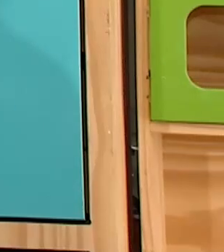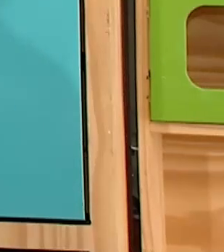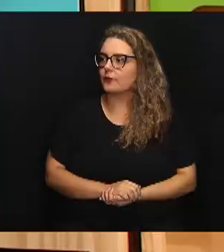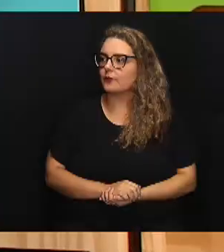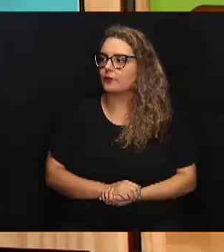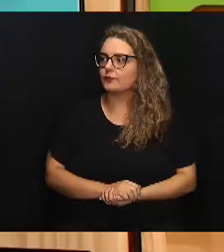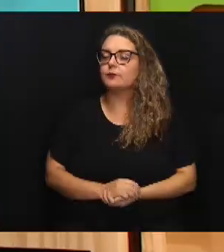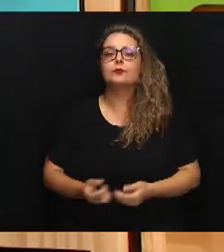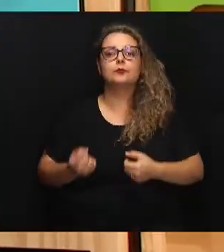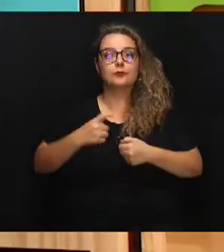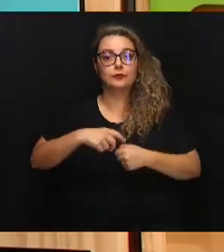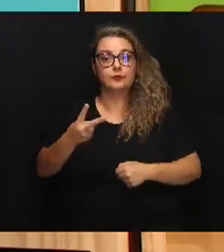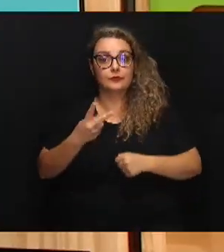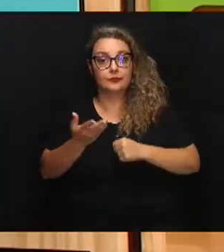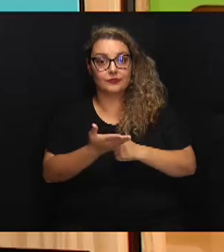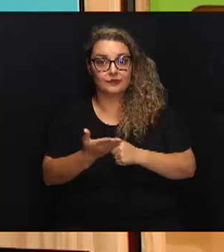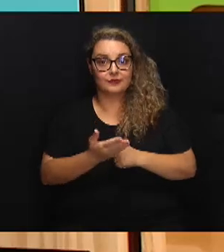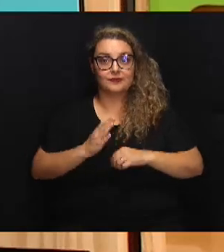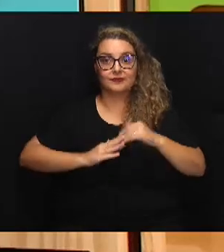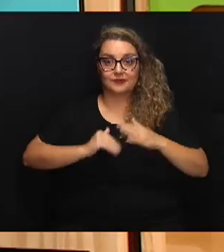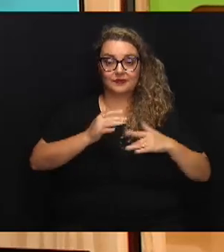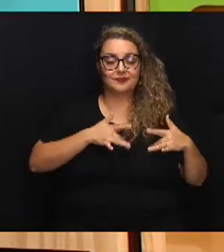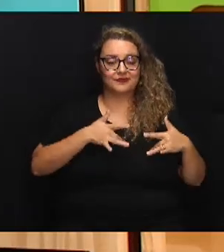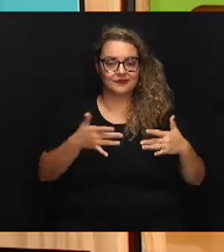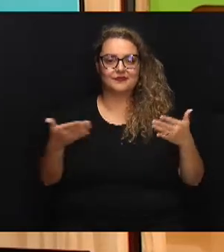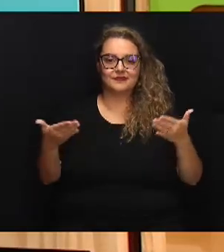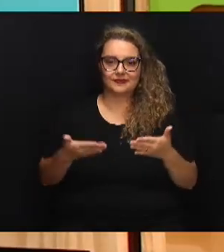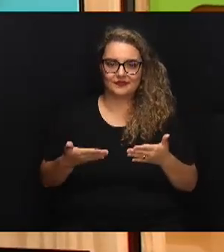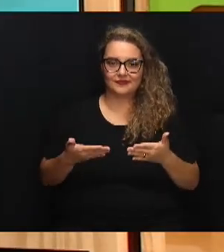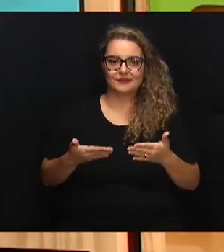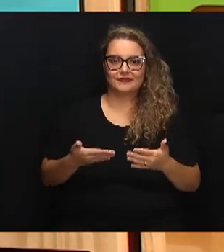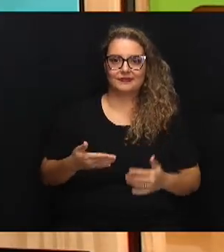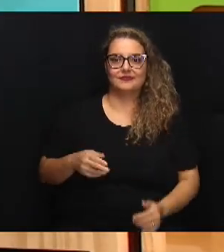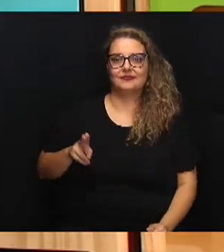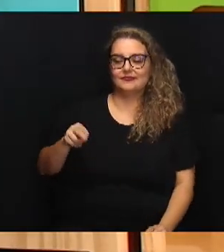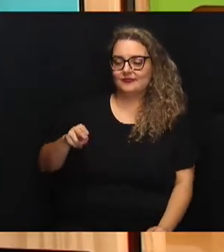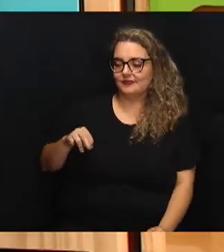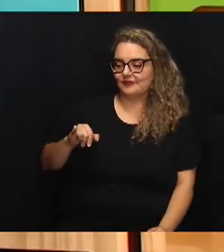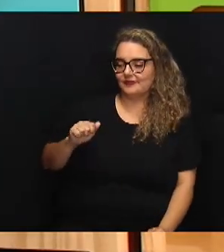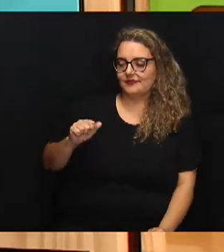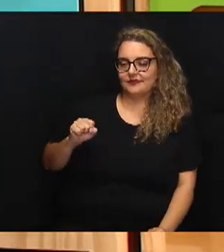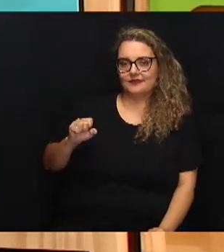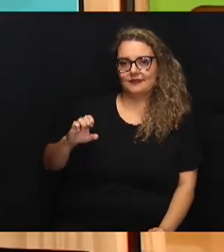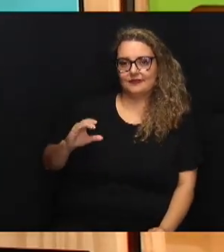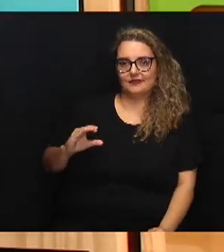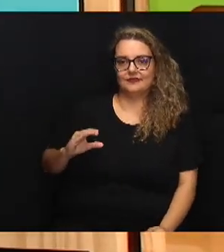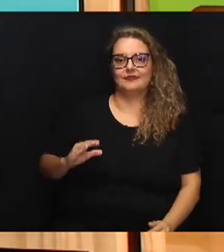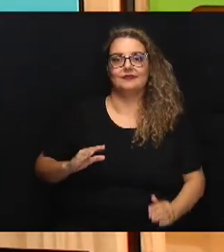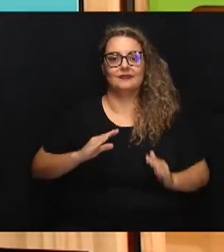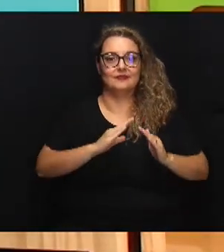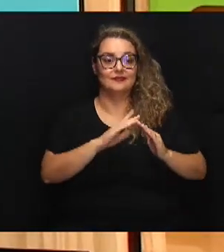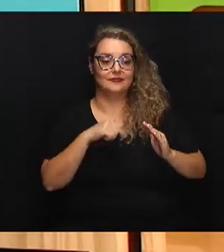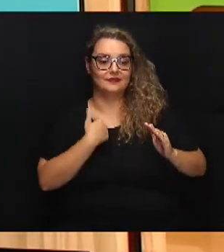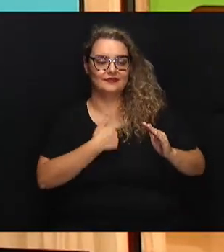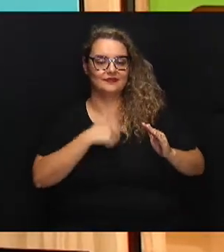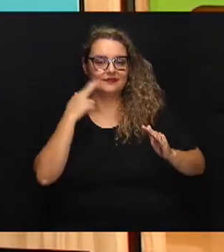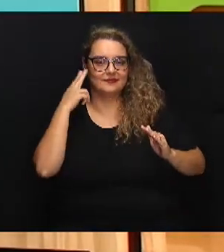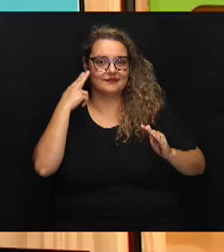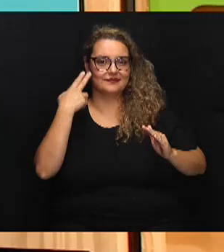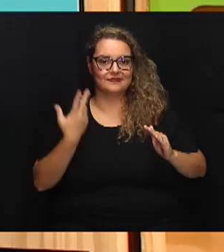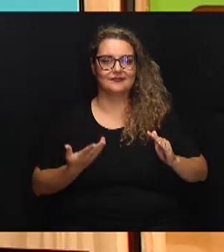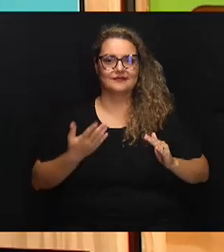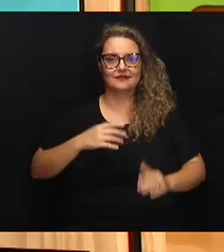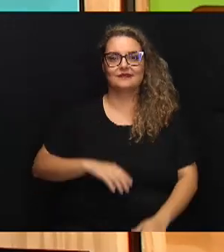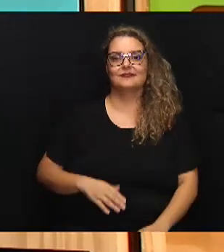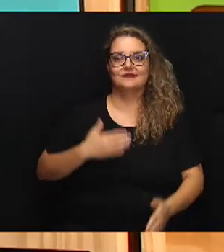De volta para o segundo bloco do Mãos Solidárias de hoje, na UniaSec, na unidade Lar Nosso Sonho. Agora a gente vai conversar